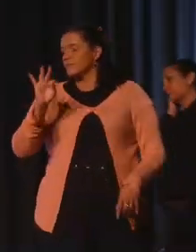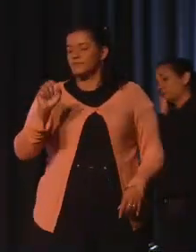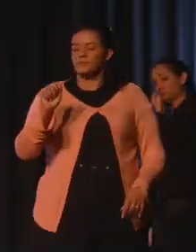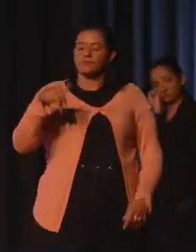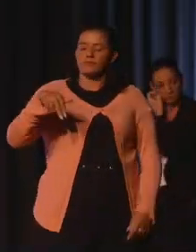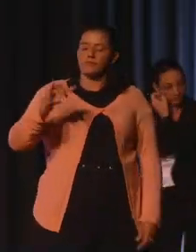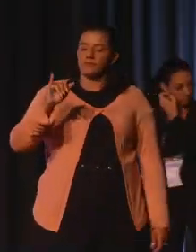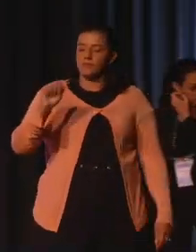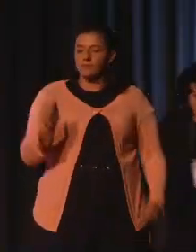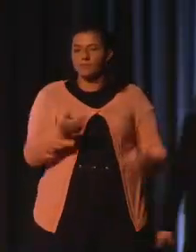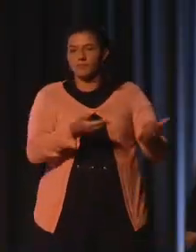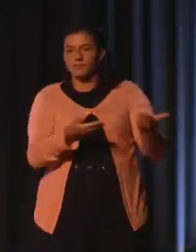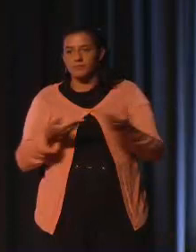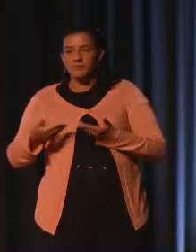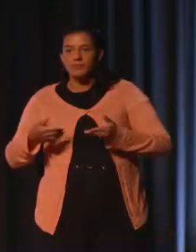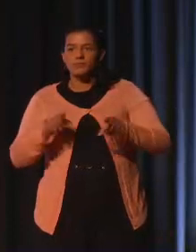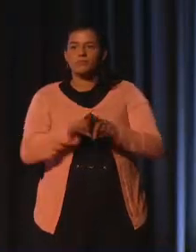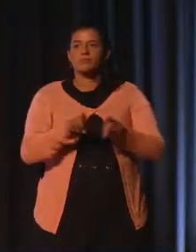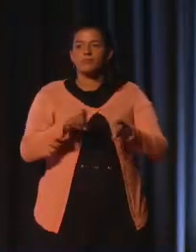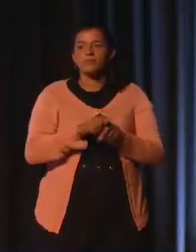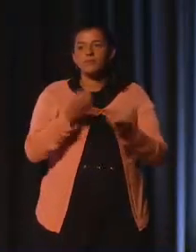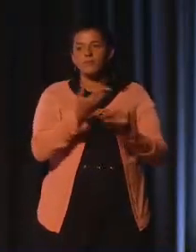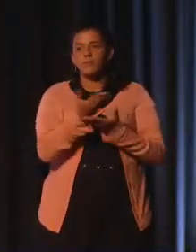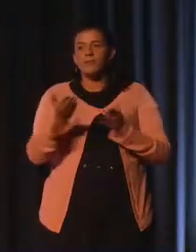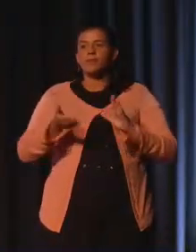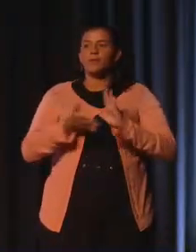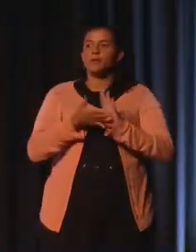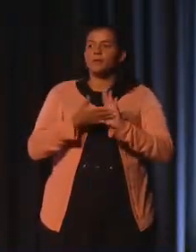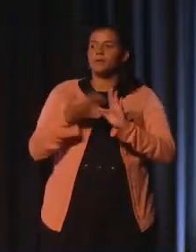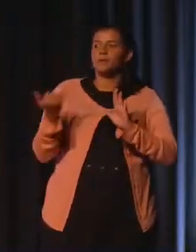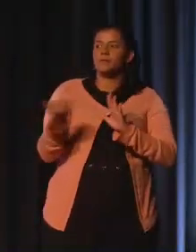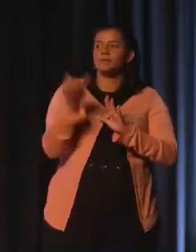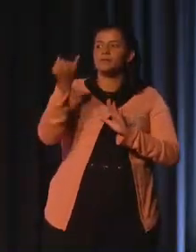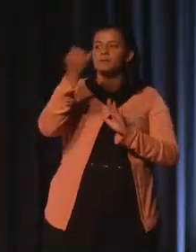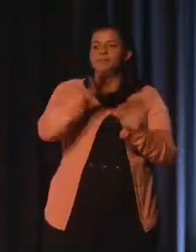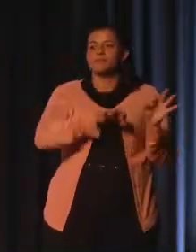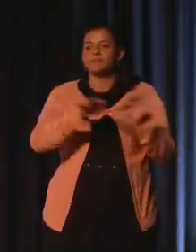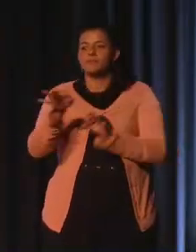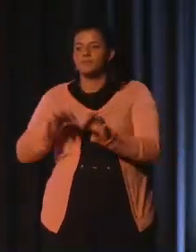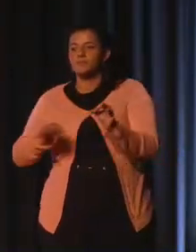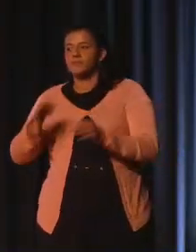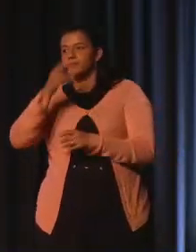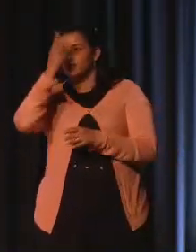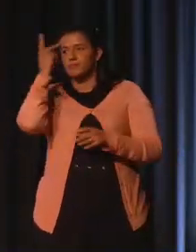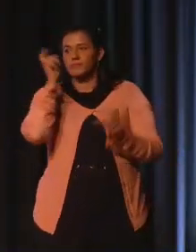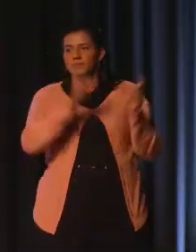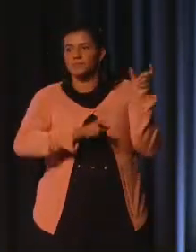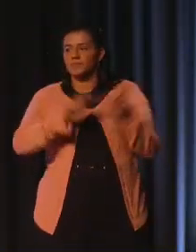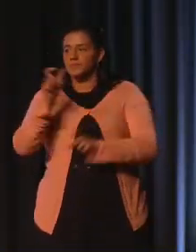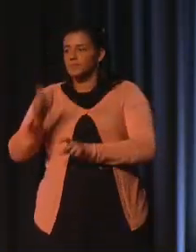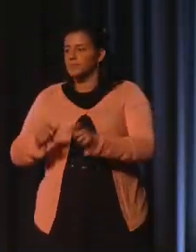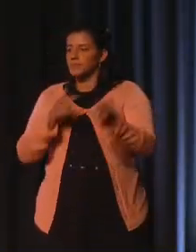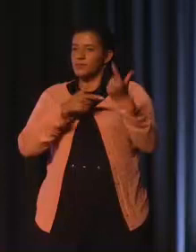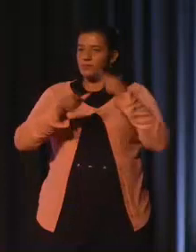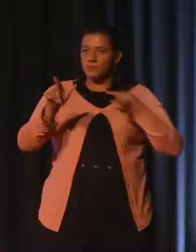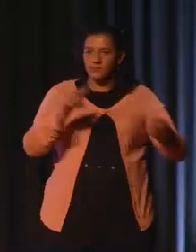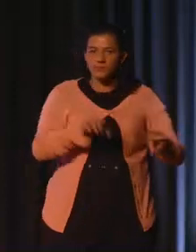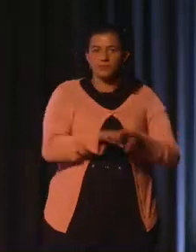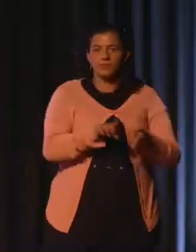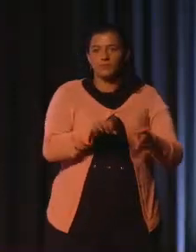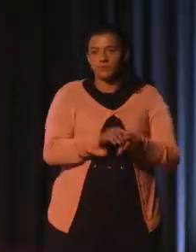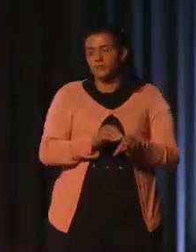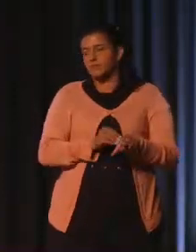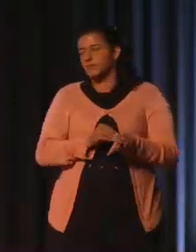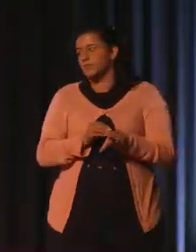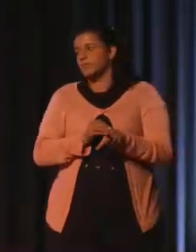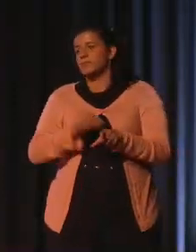ter me convidado aqui para falar um pouquinho sobre o papel do farmacêutico, né, no cuidado às pessoas com hemofilia e outras coagulopatias.